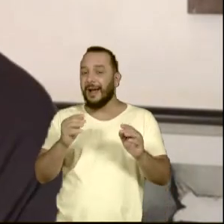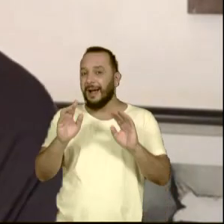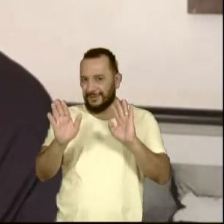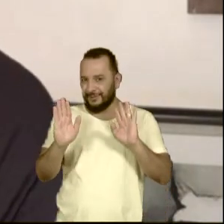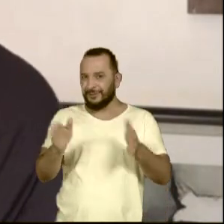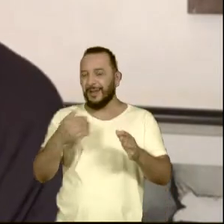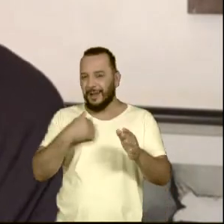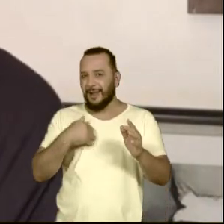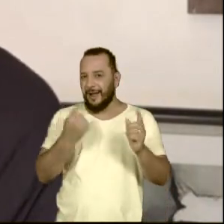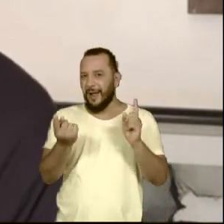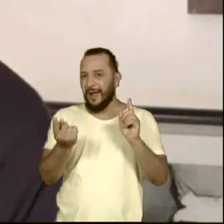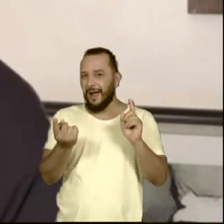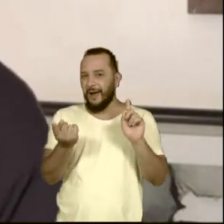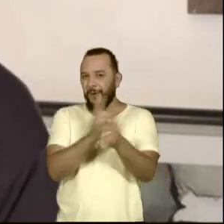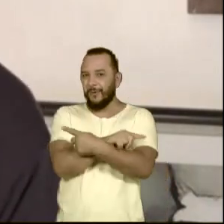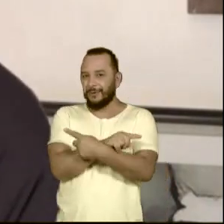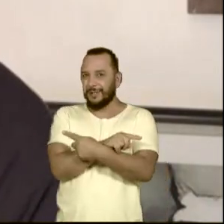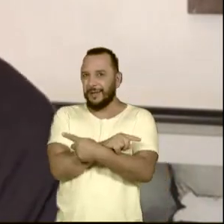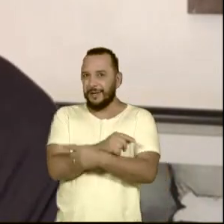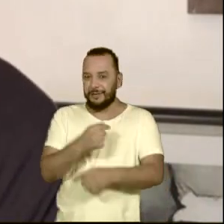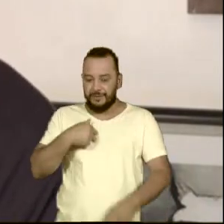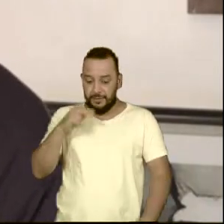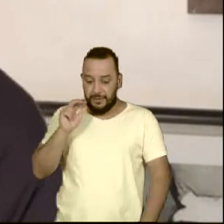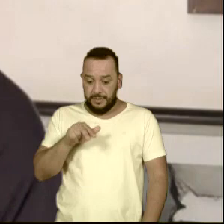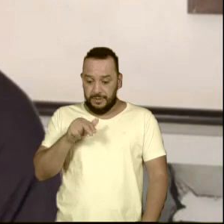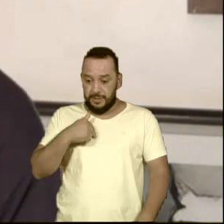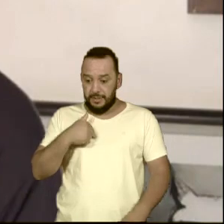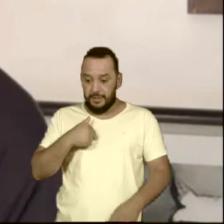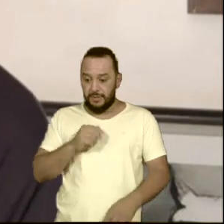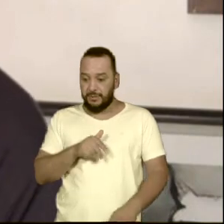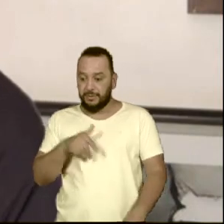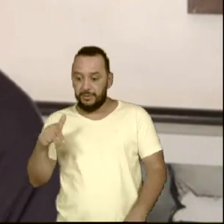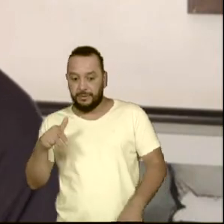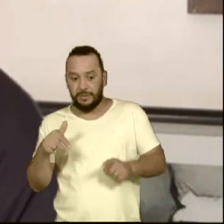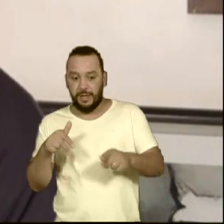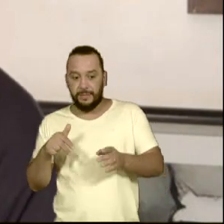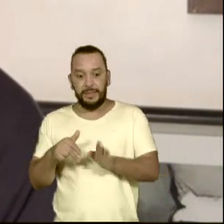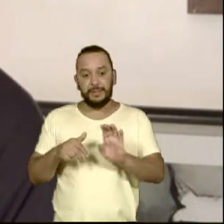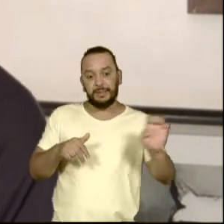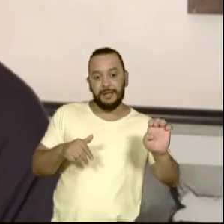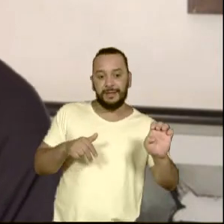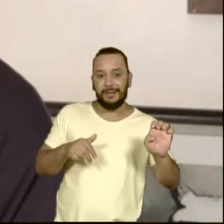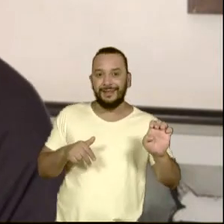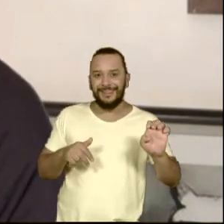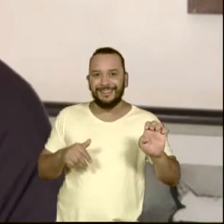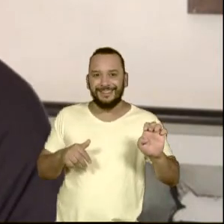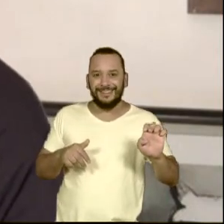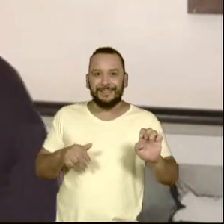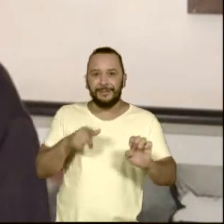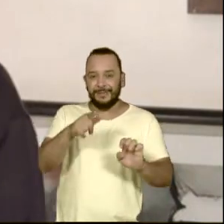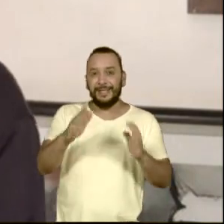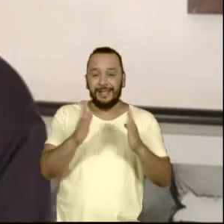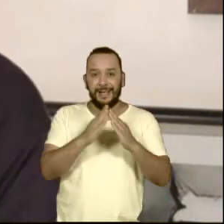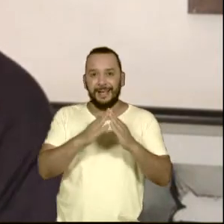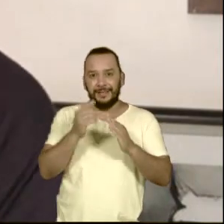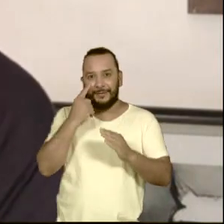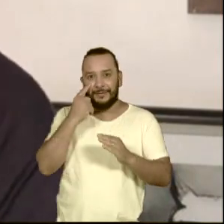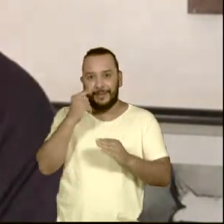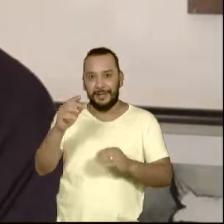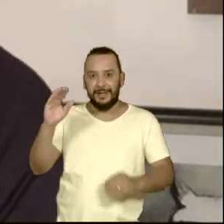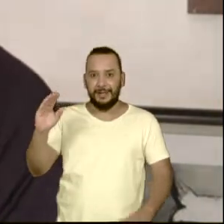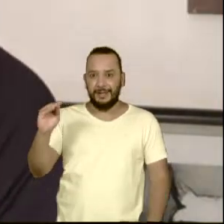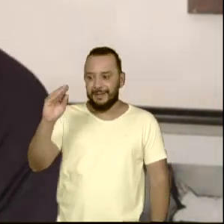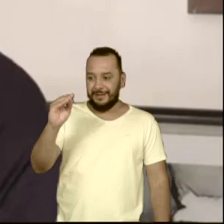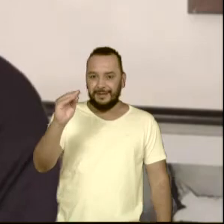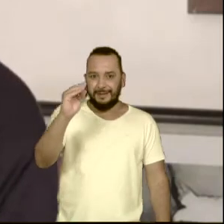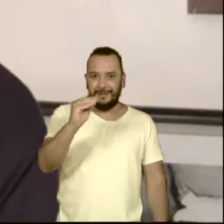invertido. Então, você olhando no monitor e eu dou um passo para a direita, no meu monitor ele está andando para a esquerda. É como você em casa, vendo o Garibaldo andando,